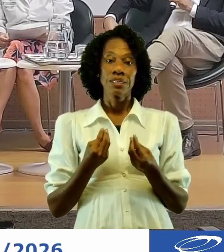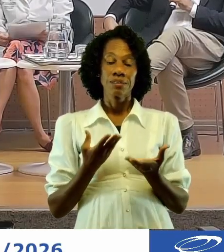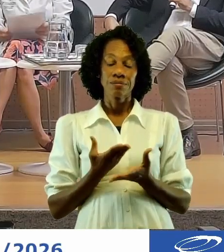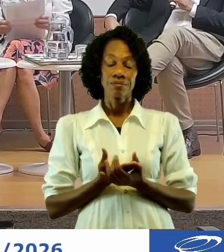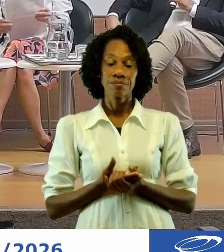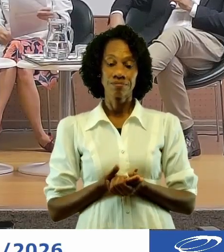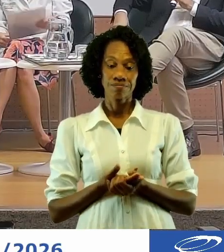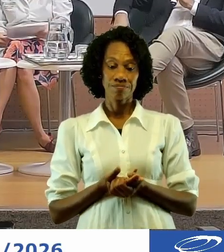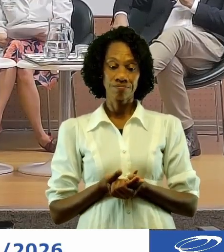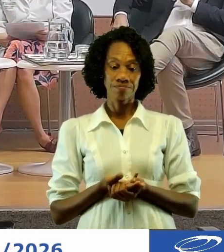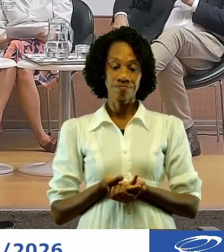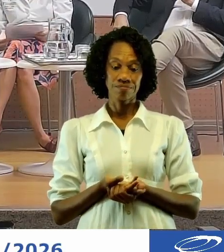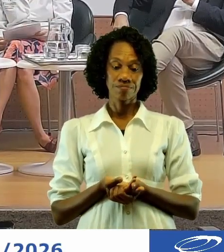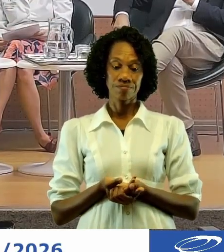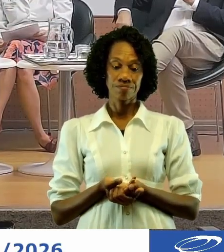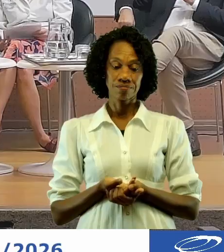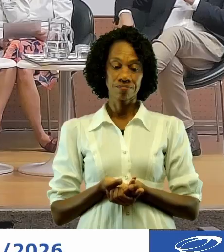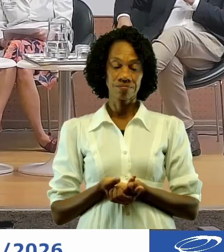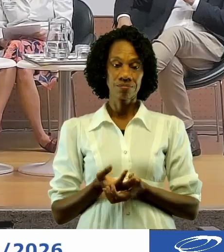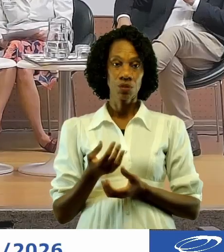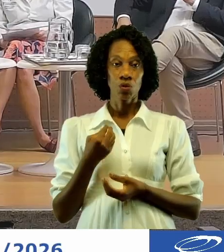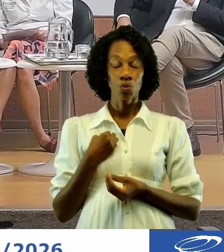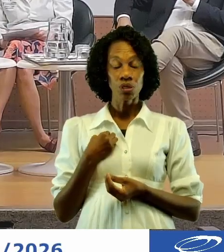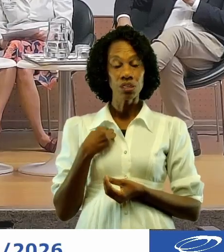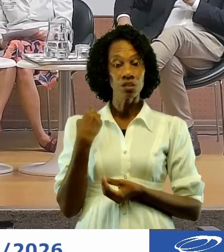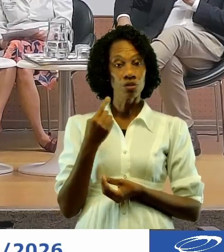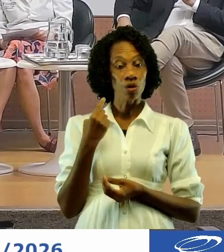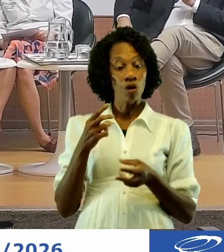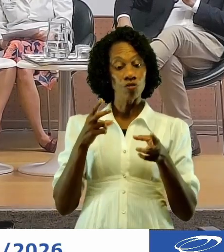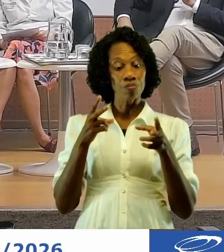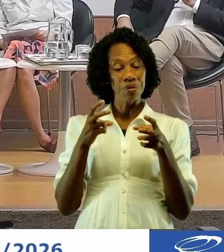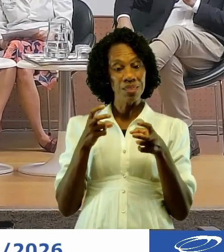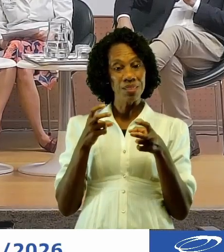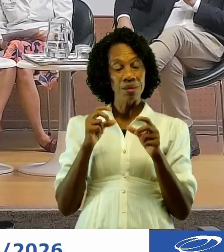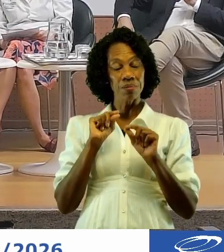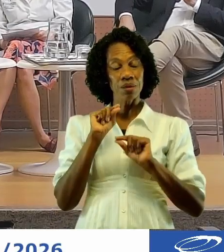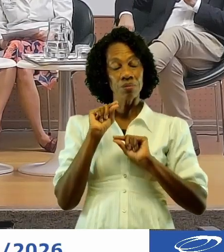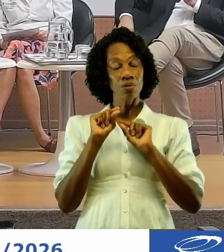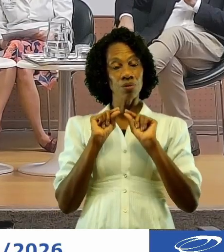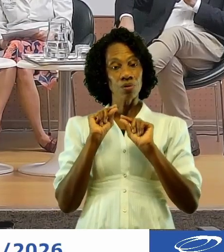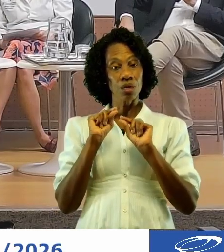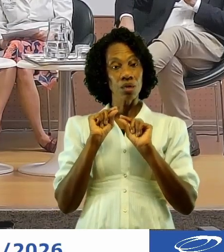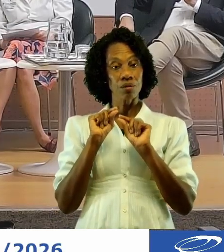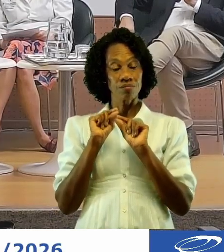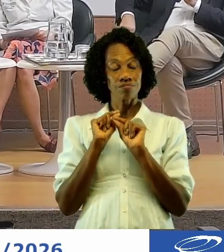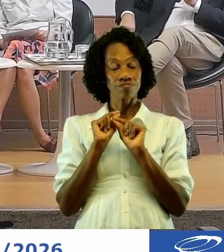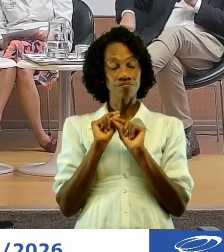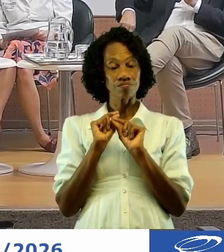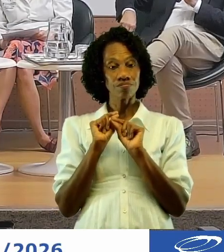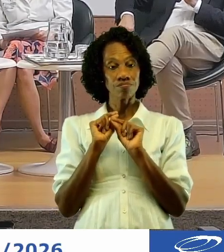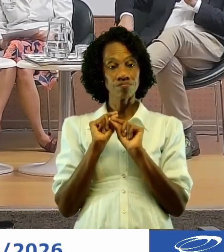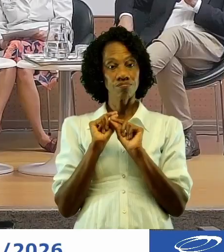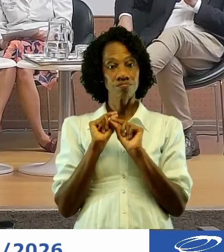some experience with. O que nós temos visto é um crescente aumento